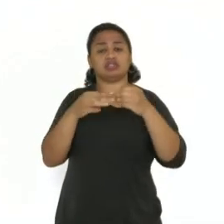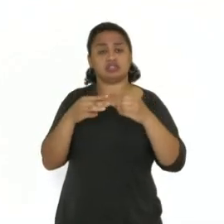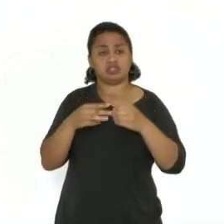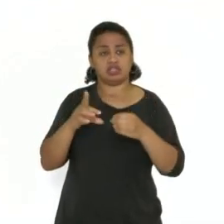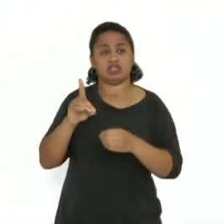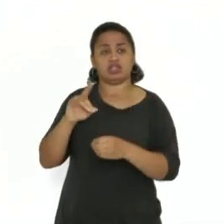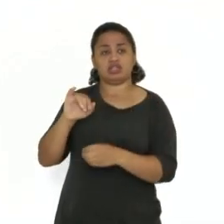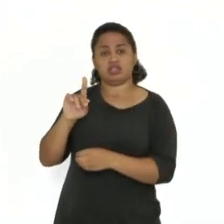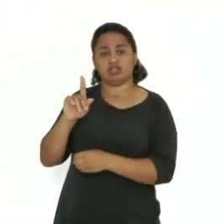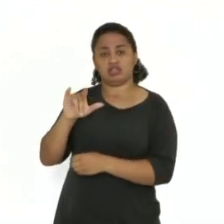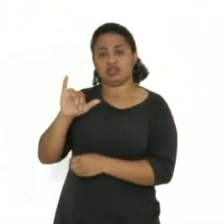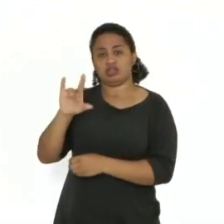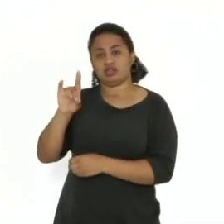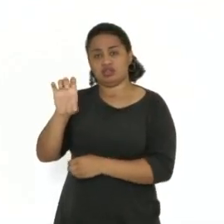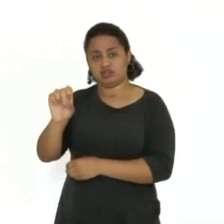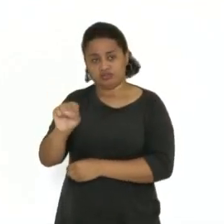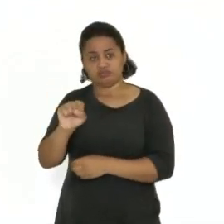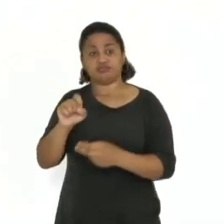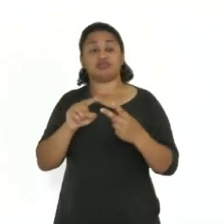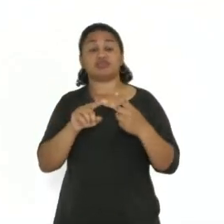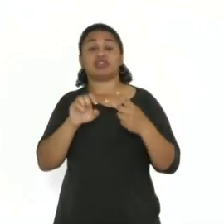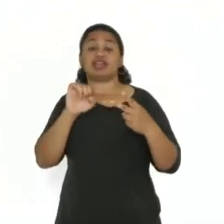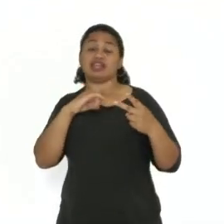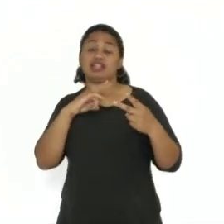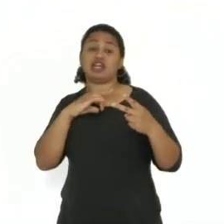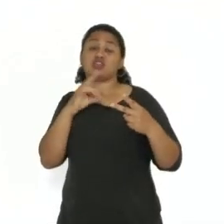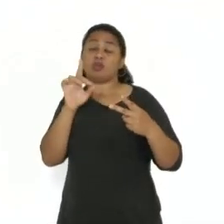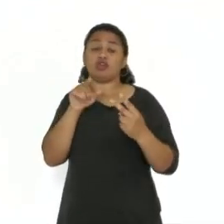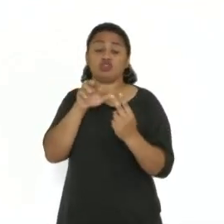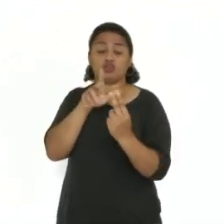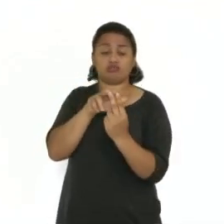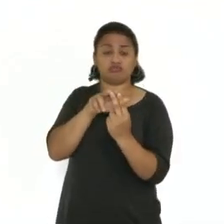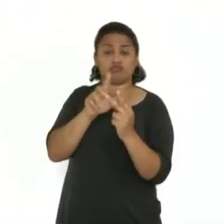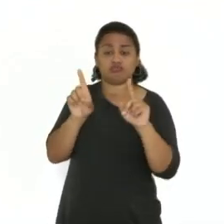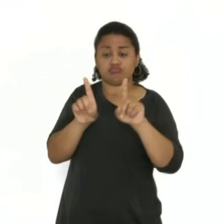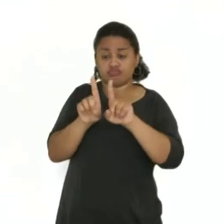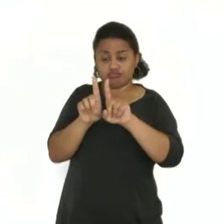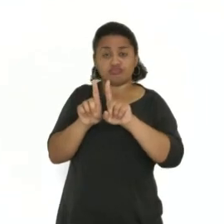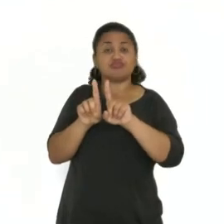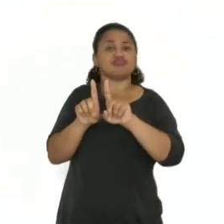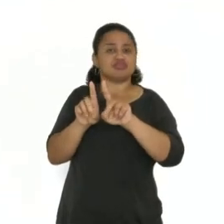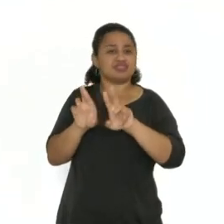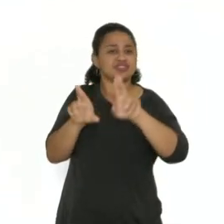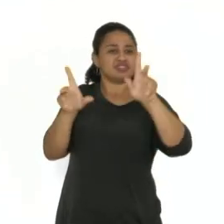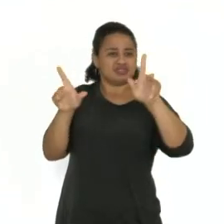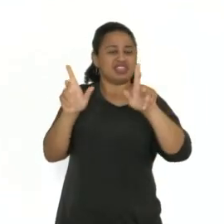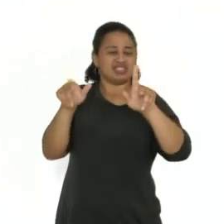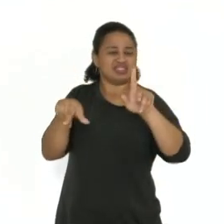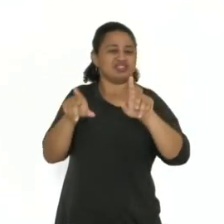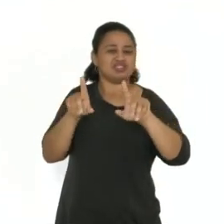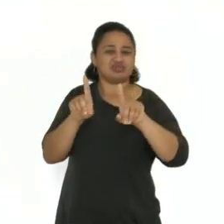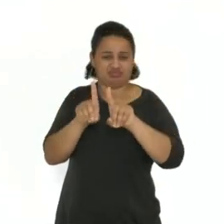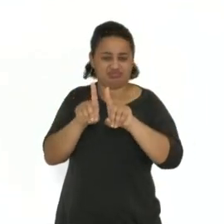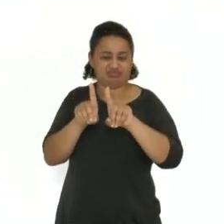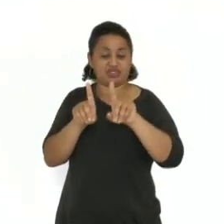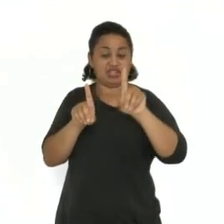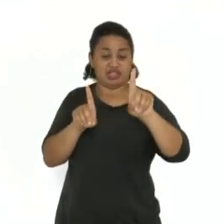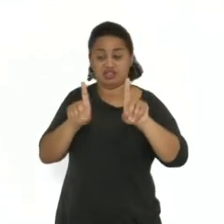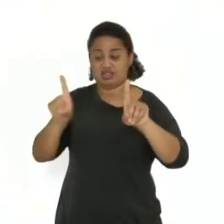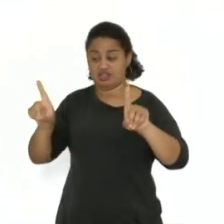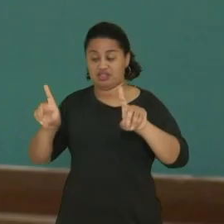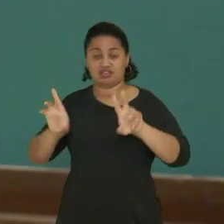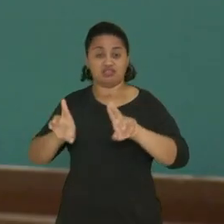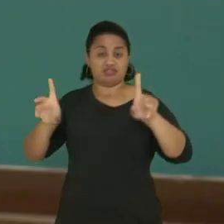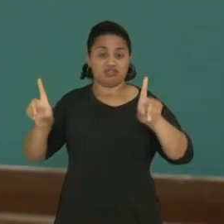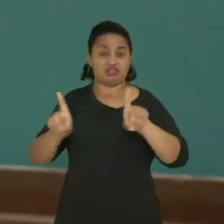diploides. Aquelas que possuem apenas um conjunto de cromossomos, que são as gaméticas, né? Nós chamamos do quê?